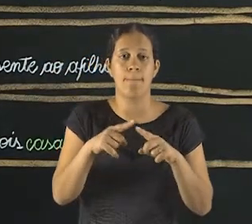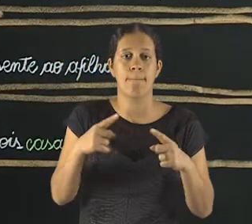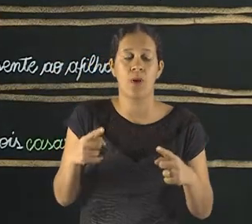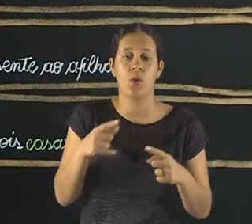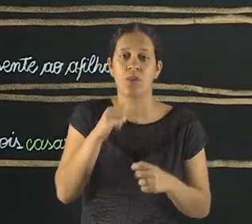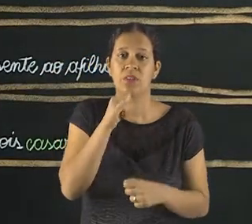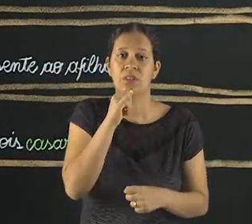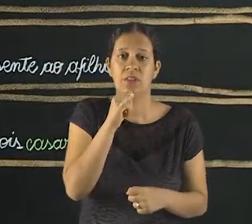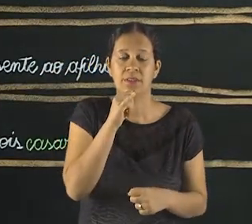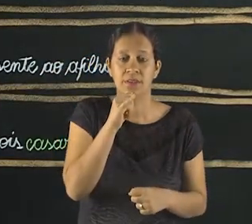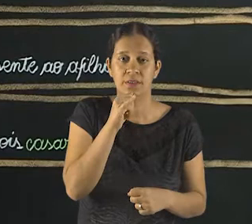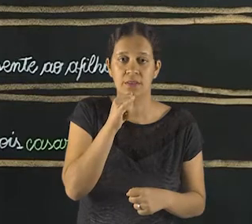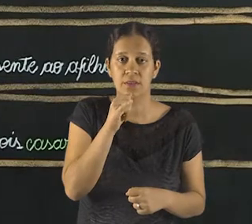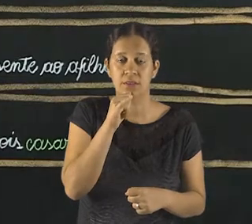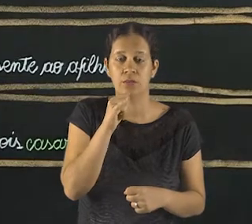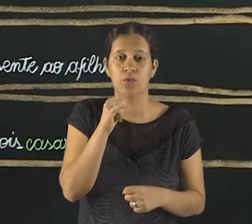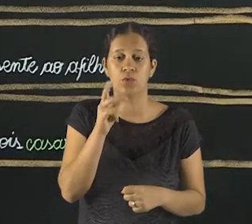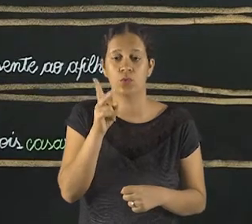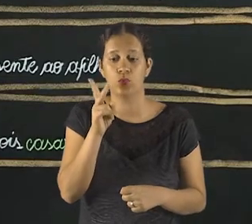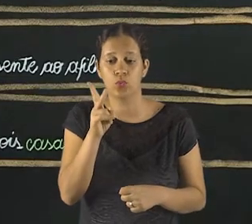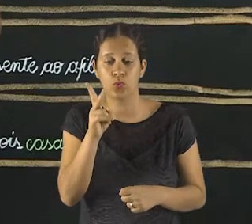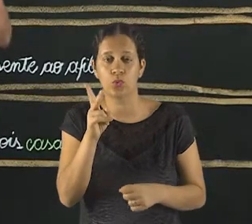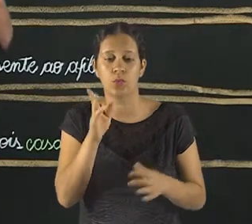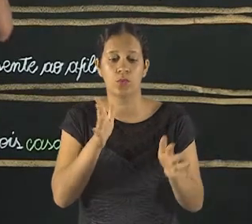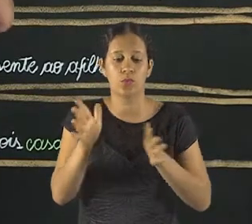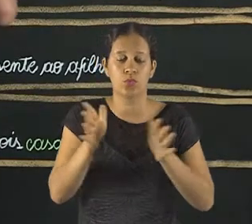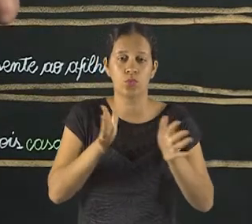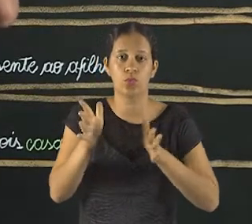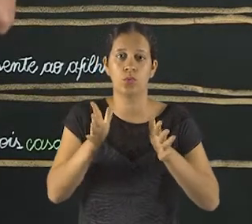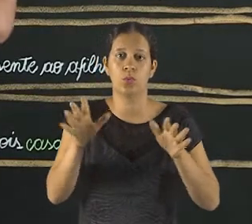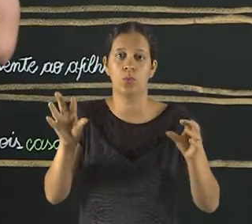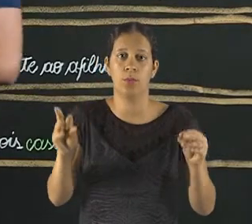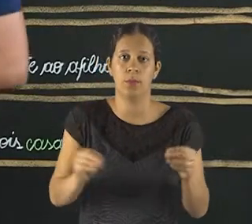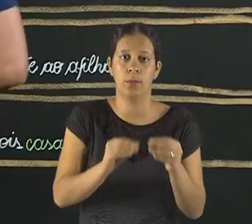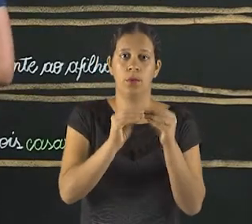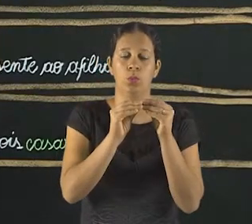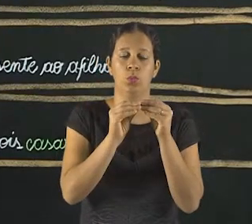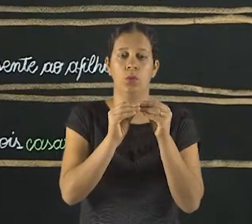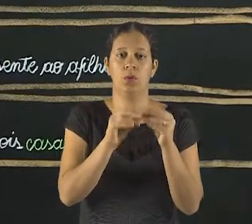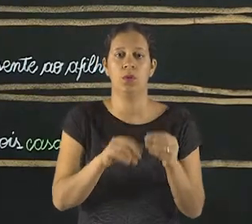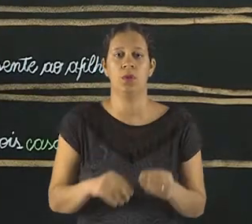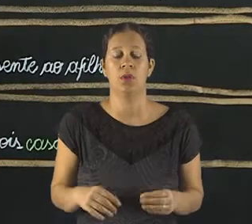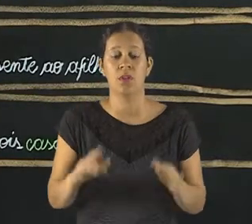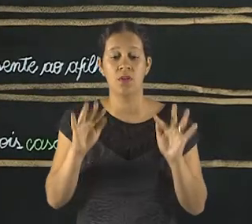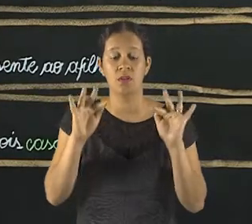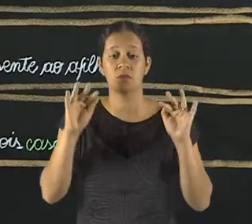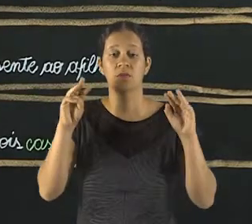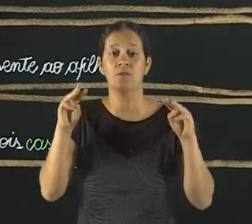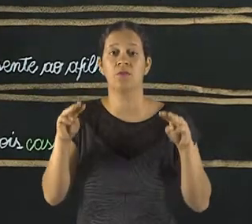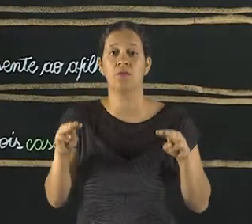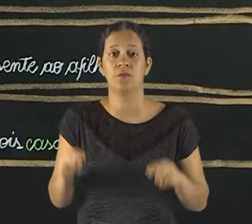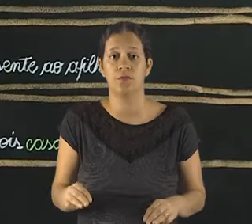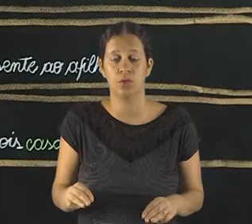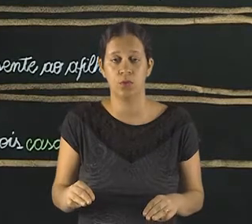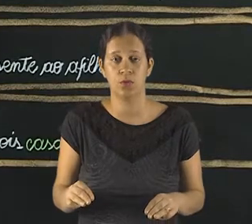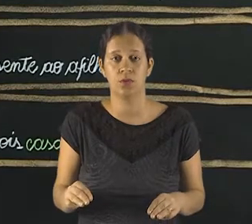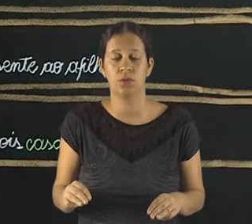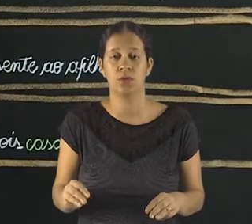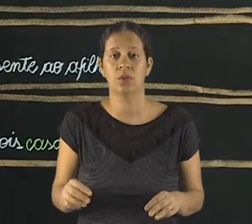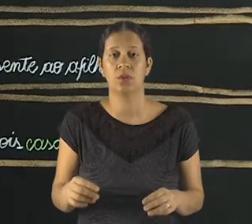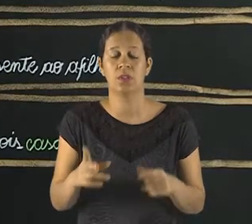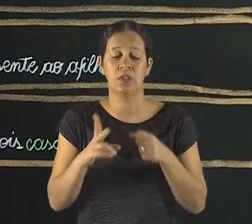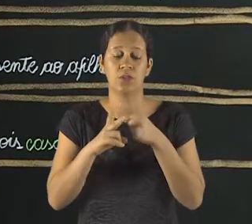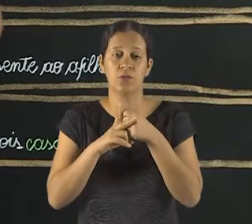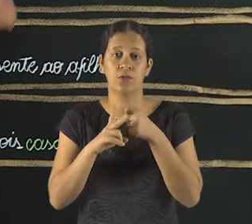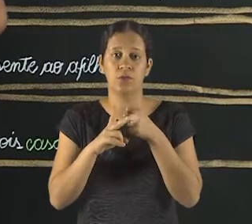Então, mais um exemplo de verbo bitransitivo, que precisa de dois complementos. Por fim, nesse grupo da transitividade, nós